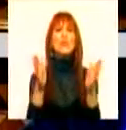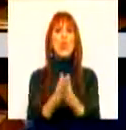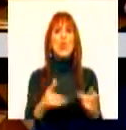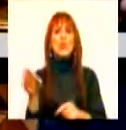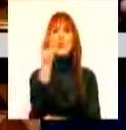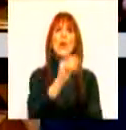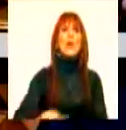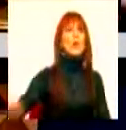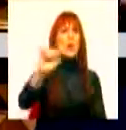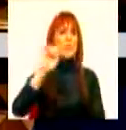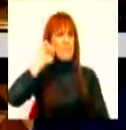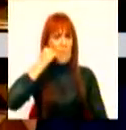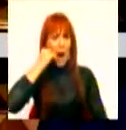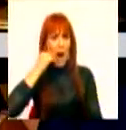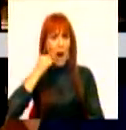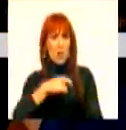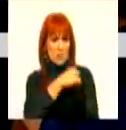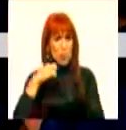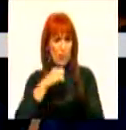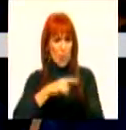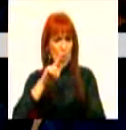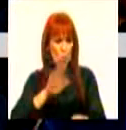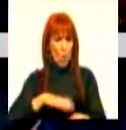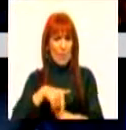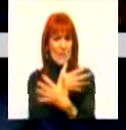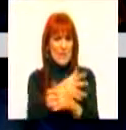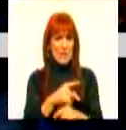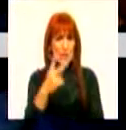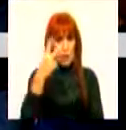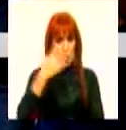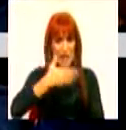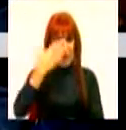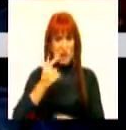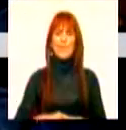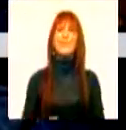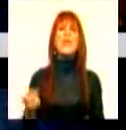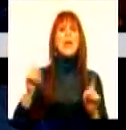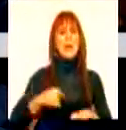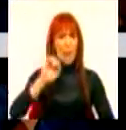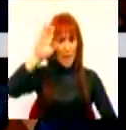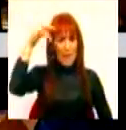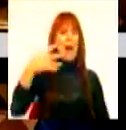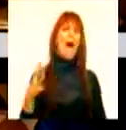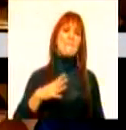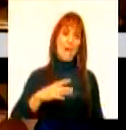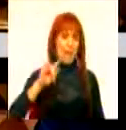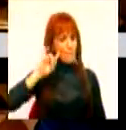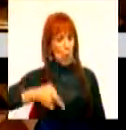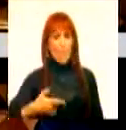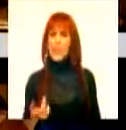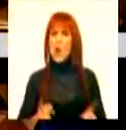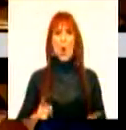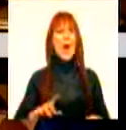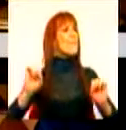que todo o território afetado sofreu naqueles dois dias. E sou também o primeiro a reconhecer que não